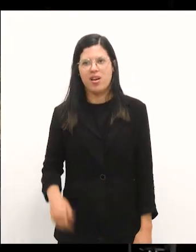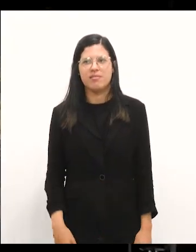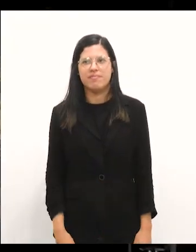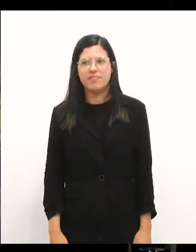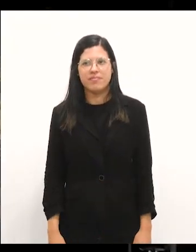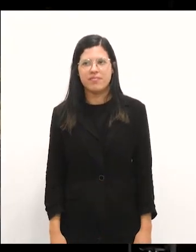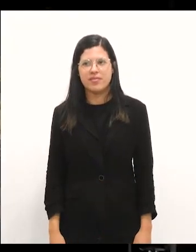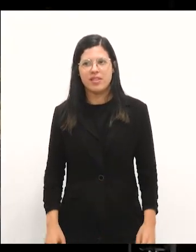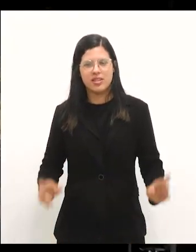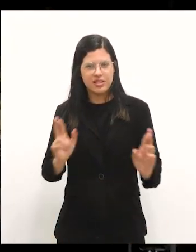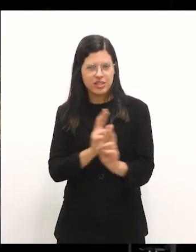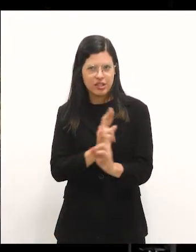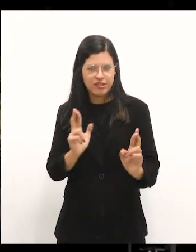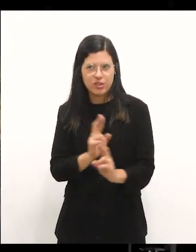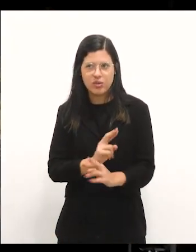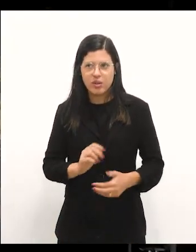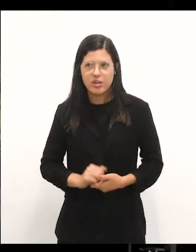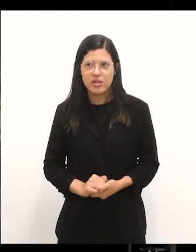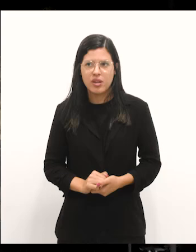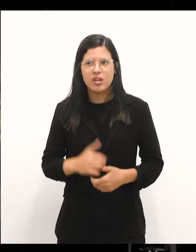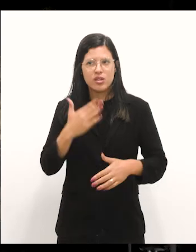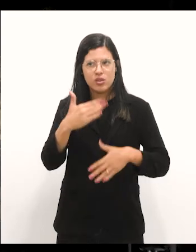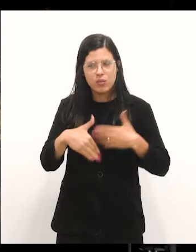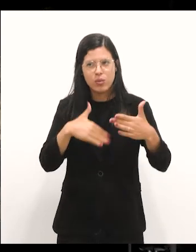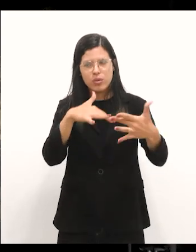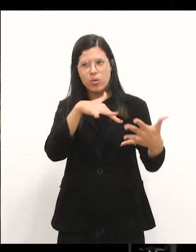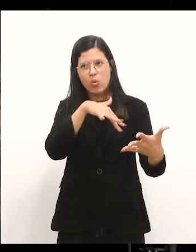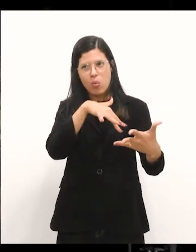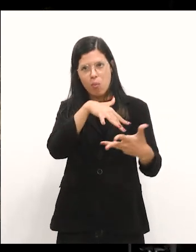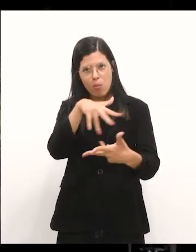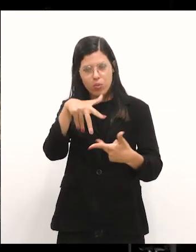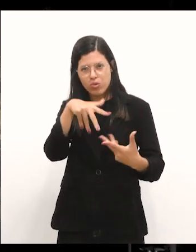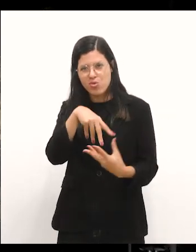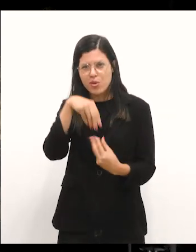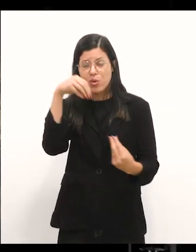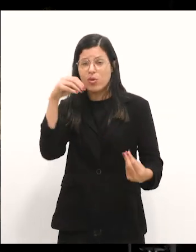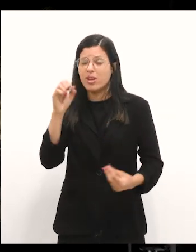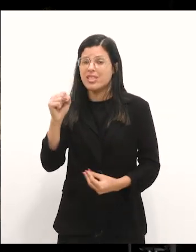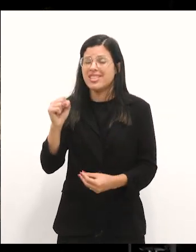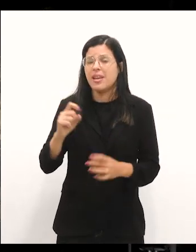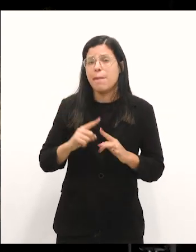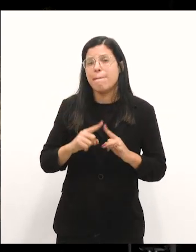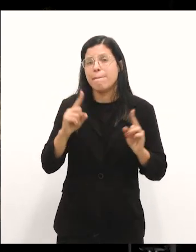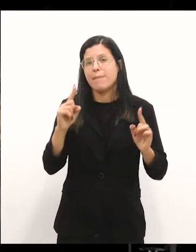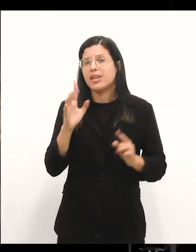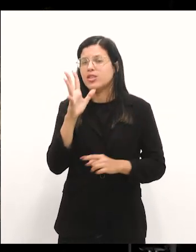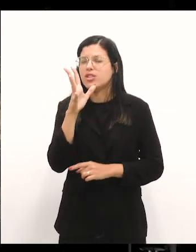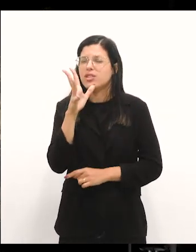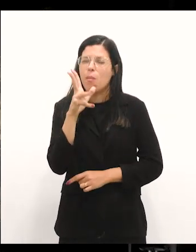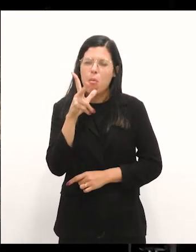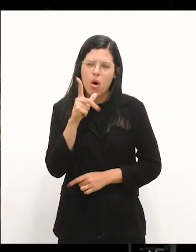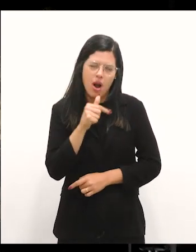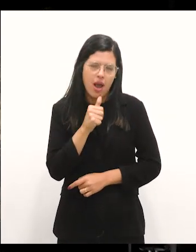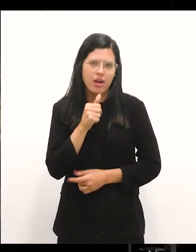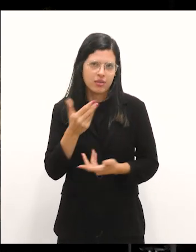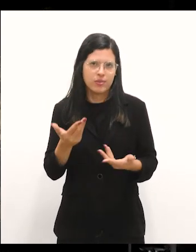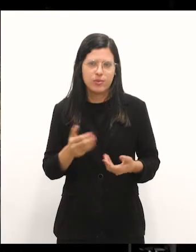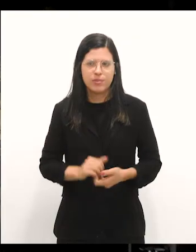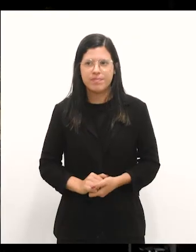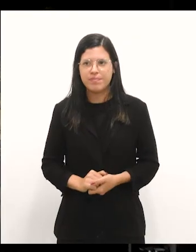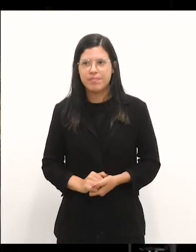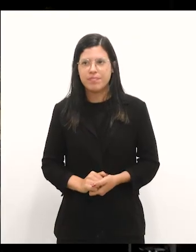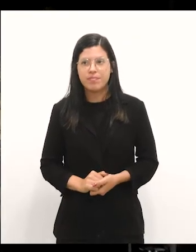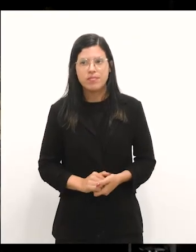melhorar nessas relações terrenas. A gente evolui no mundo espiritual, evolui, mas com menos velocidade do que a gente evolui na